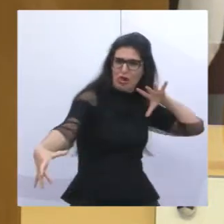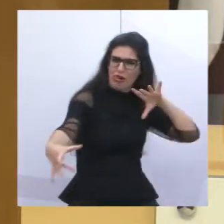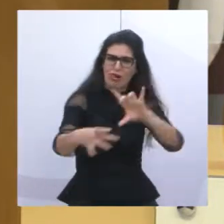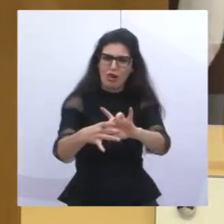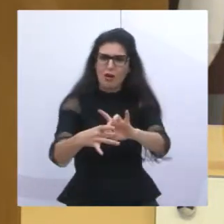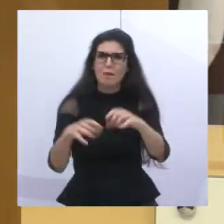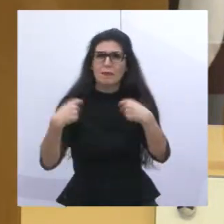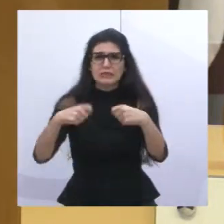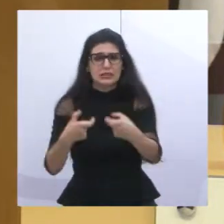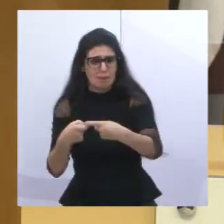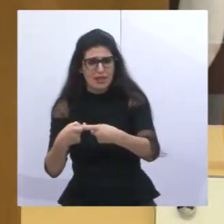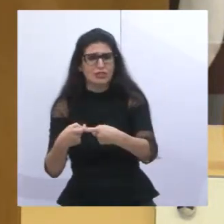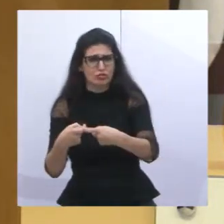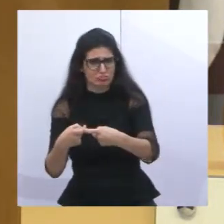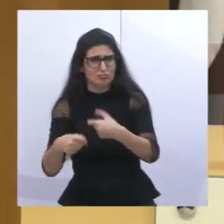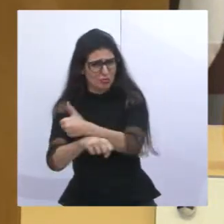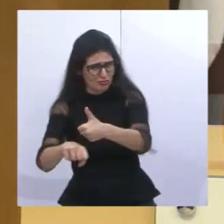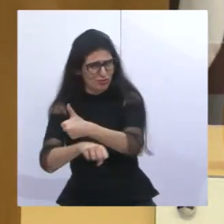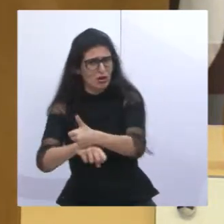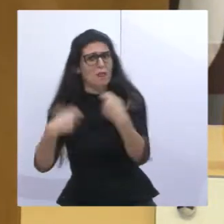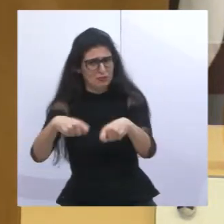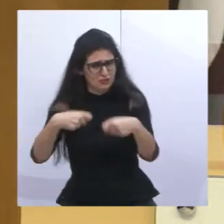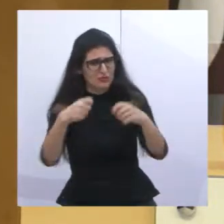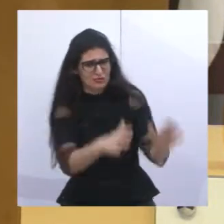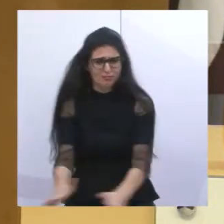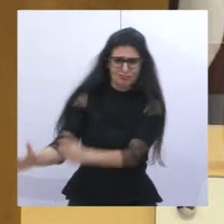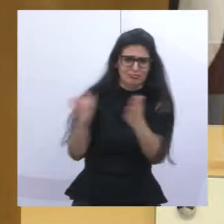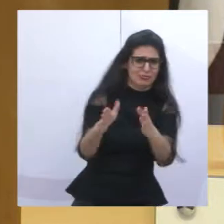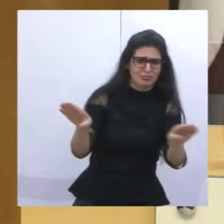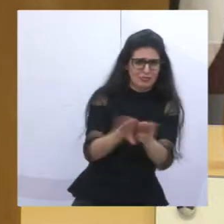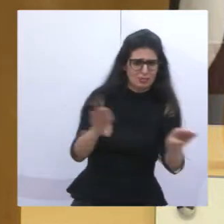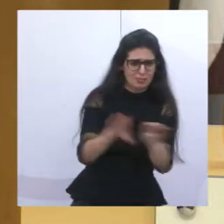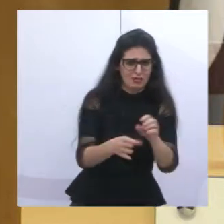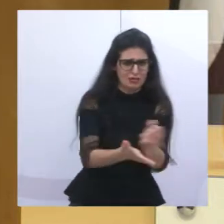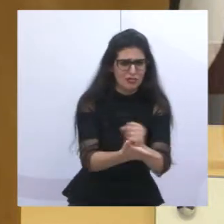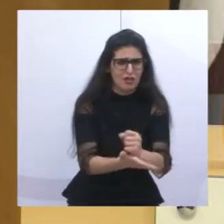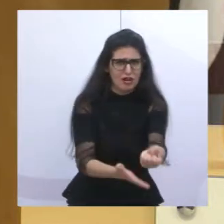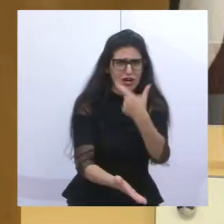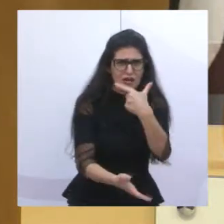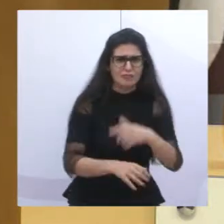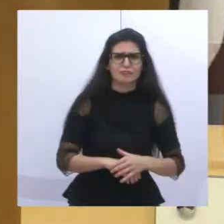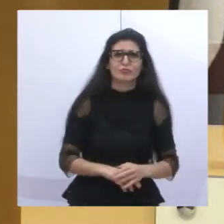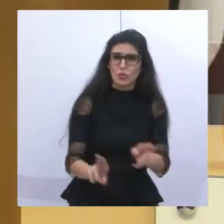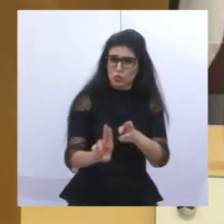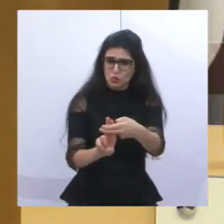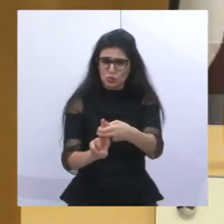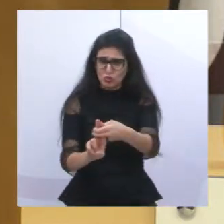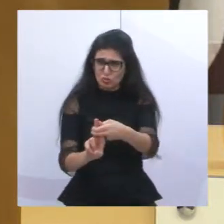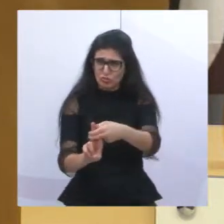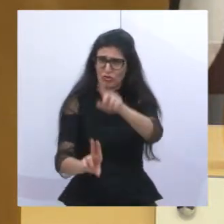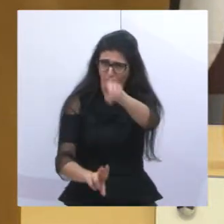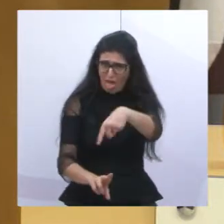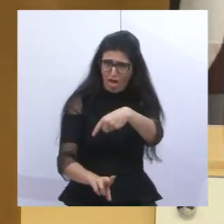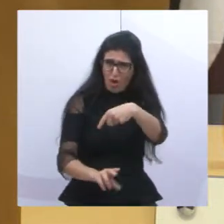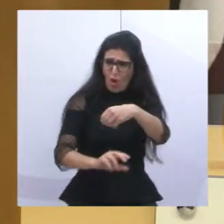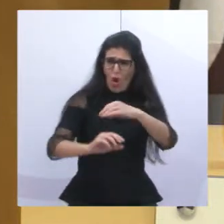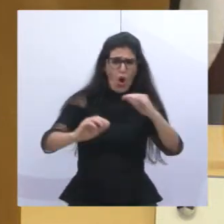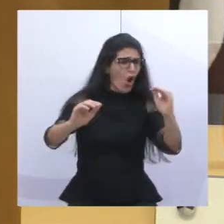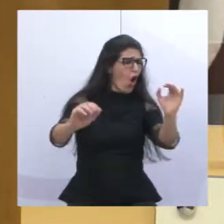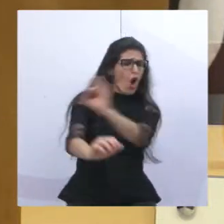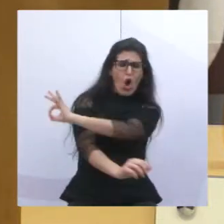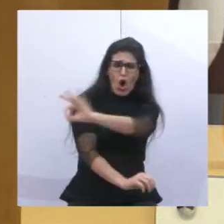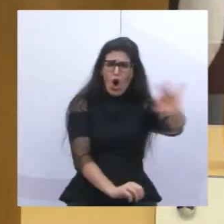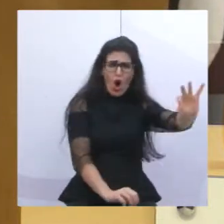sistema invejável no Brasil e internacionalmente. Só que, como acabou de falar aqui